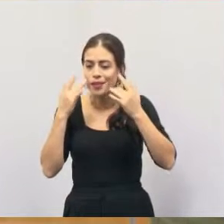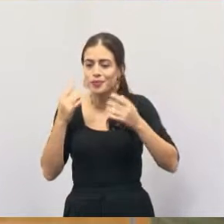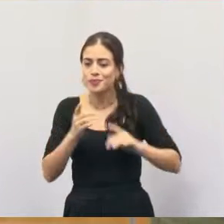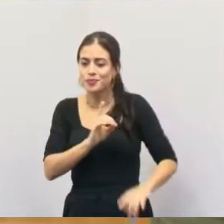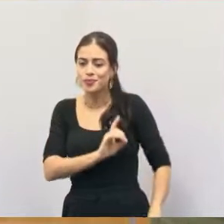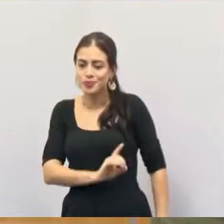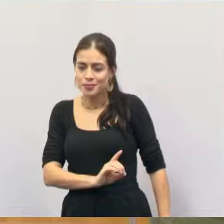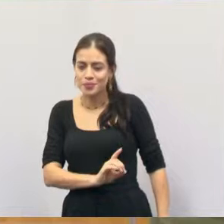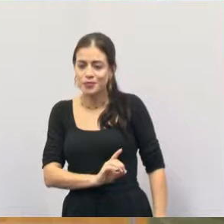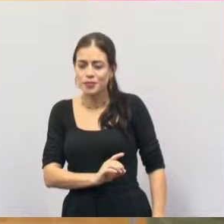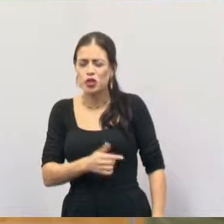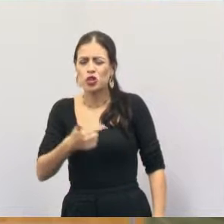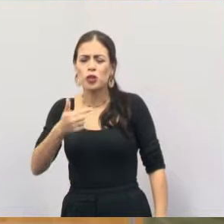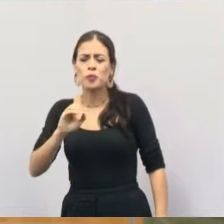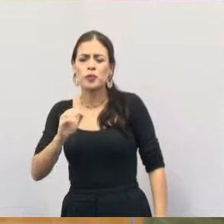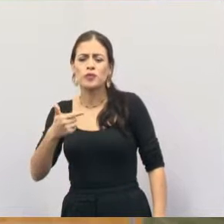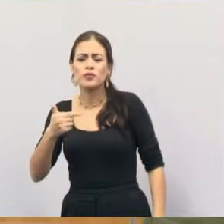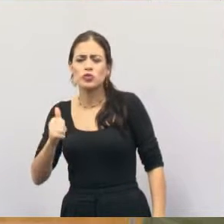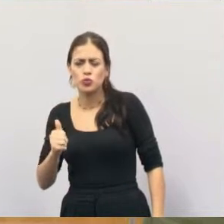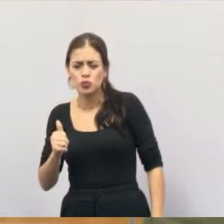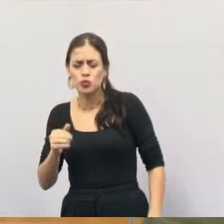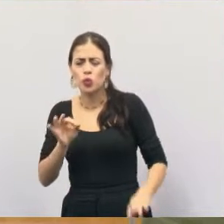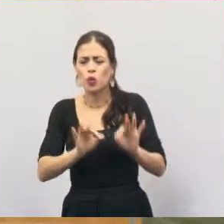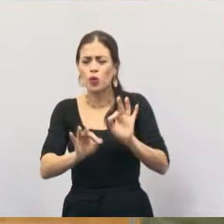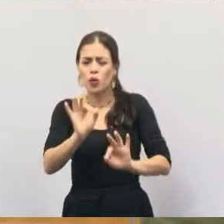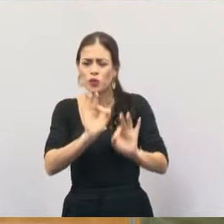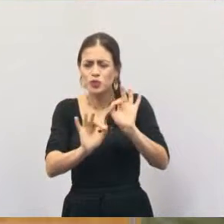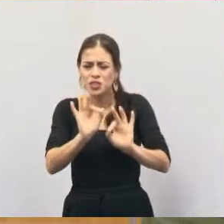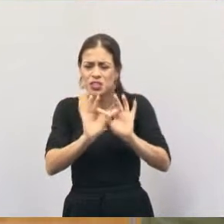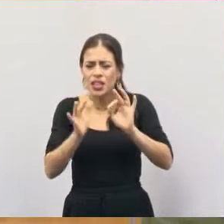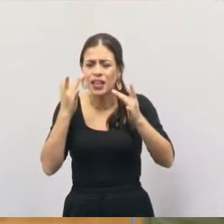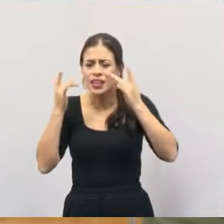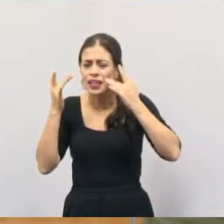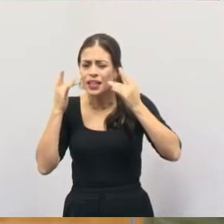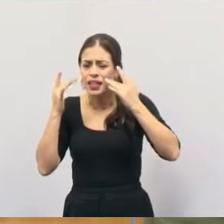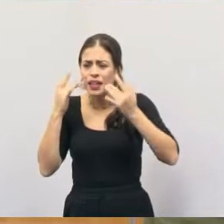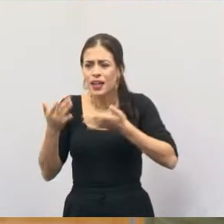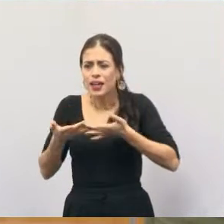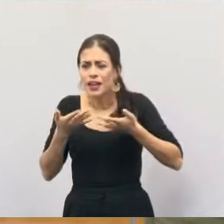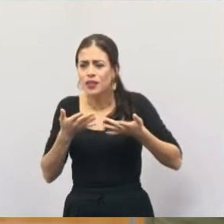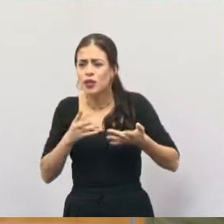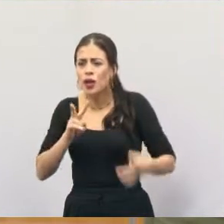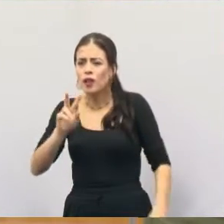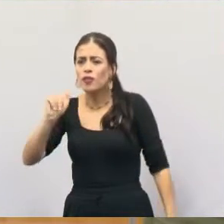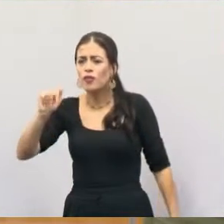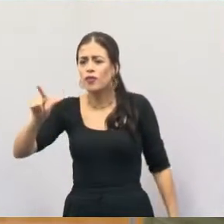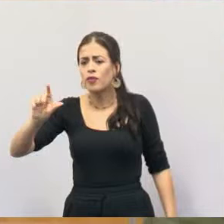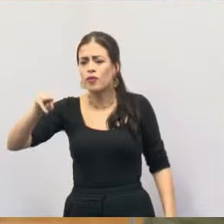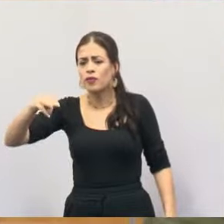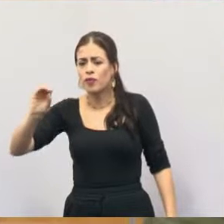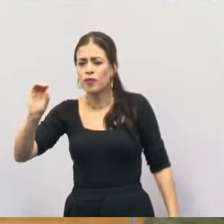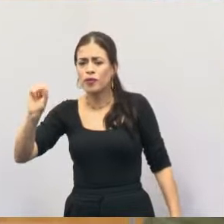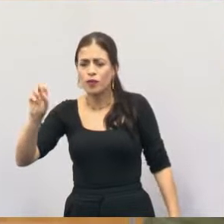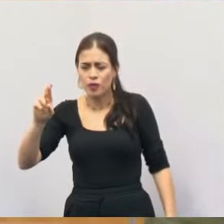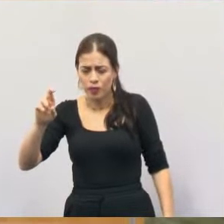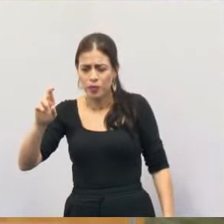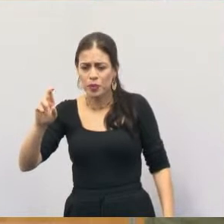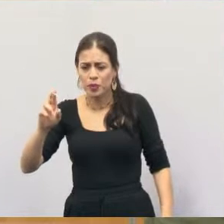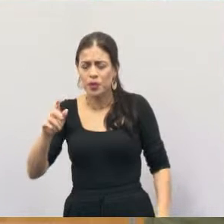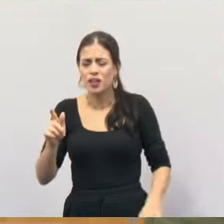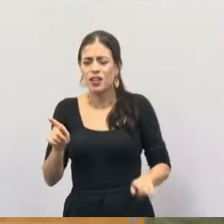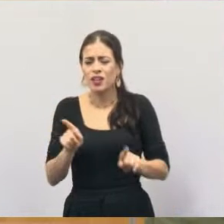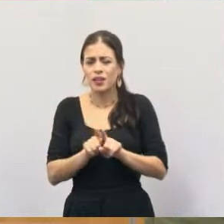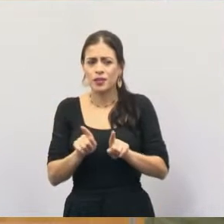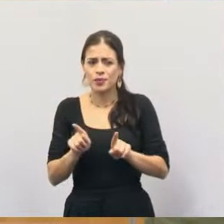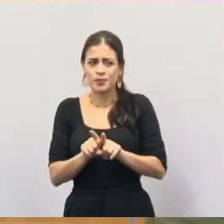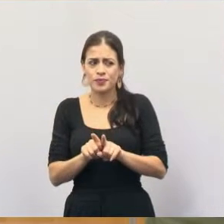uma oficina que orientou no Teatro de Artes Cênicas Valmor Chagas. Guarana Ramos também era paisagista e tinha